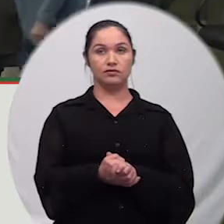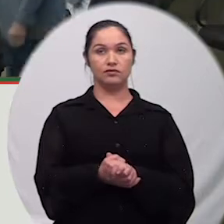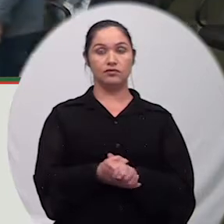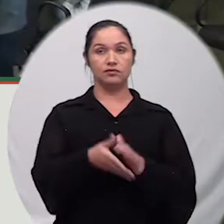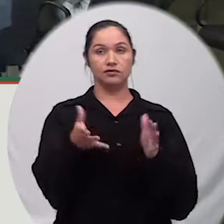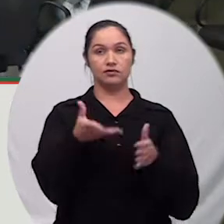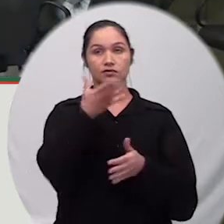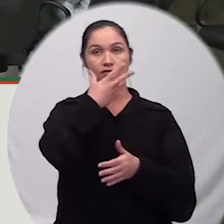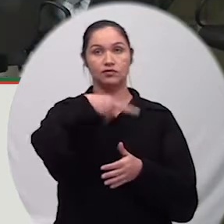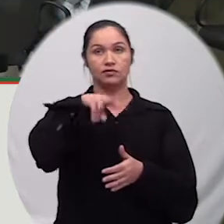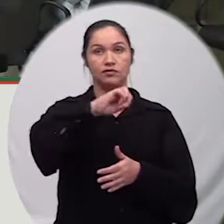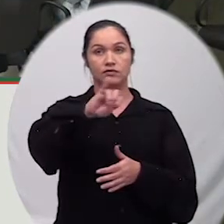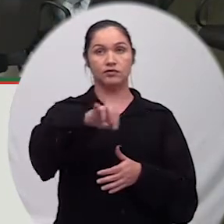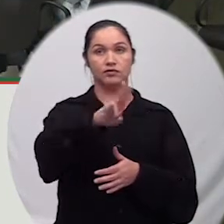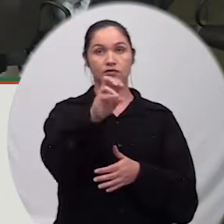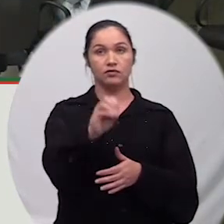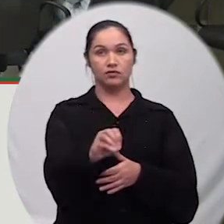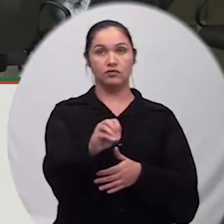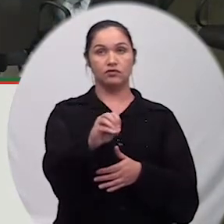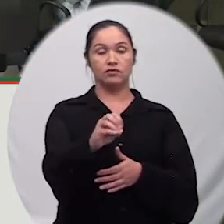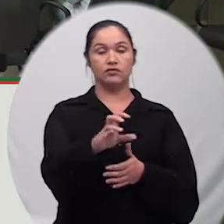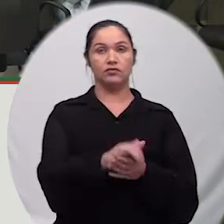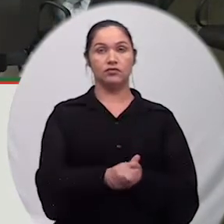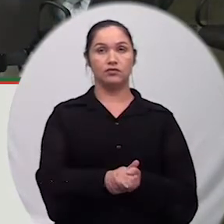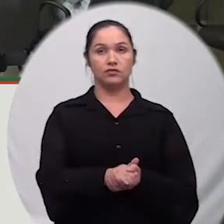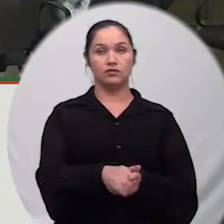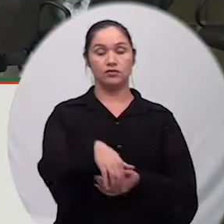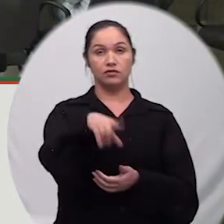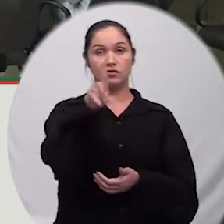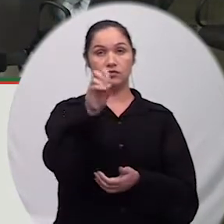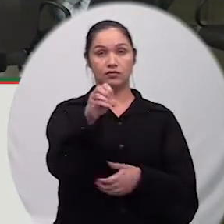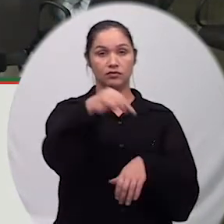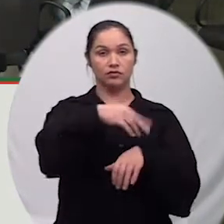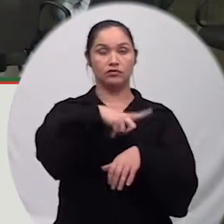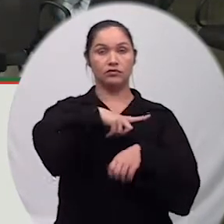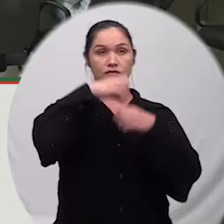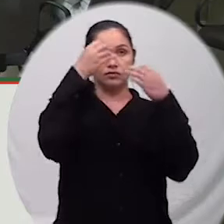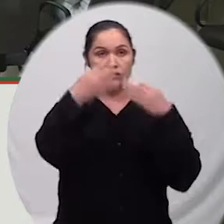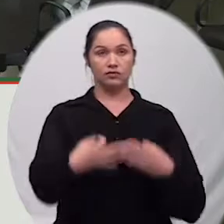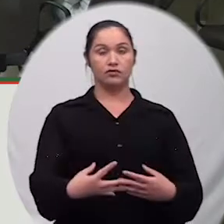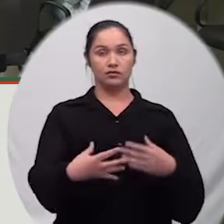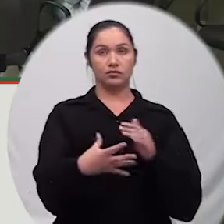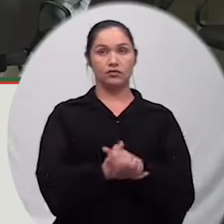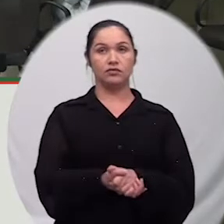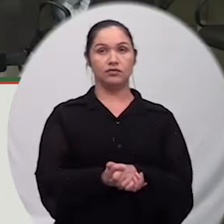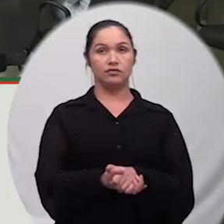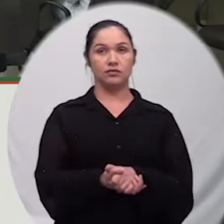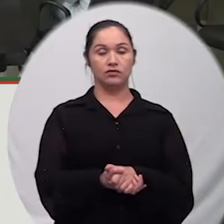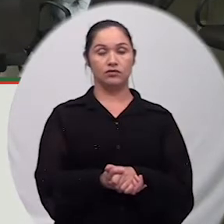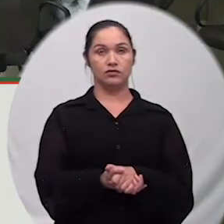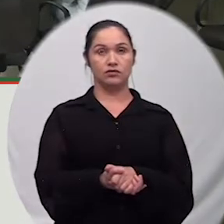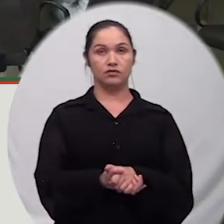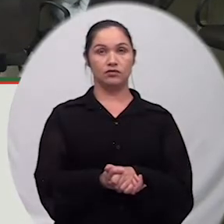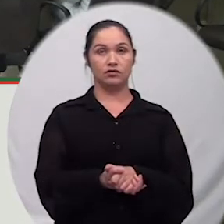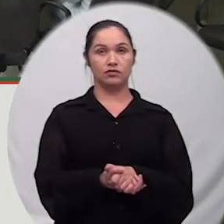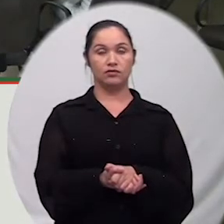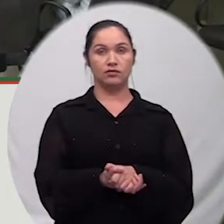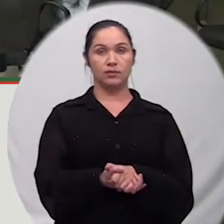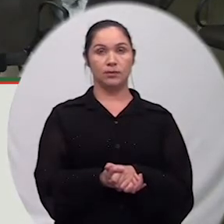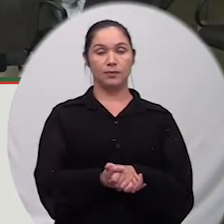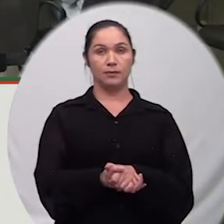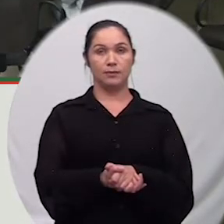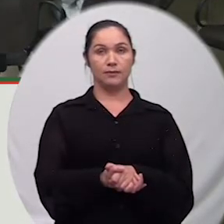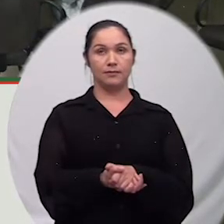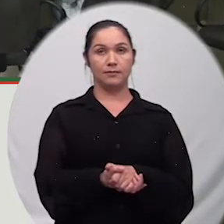Com a palavra o vereador Júlio Kaminski. Vossa Excelência dispõe 10 minutos. Como é que é? Sim.